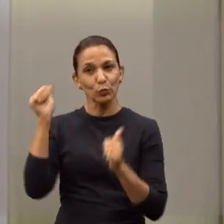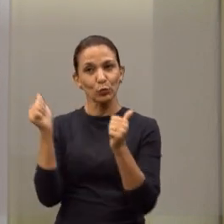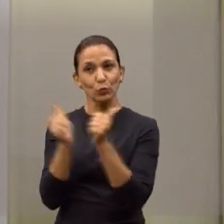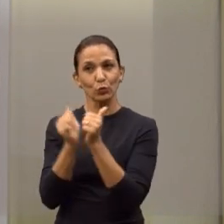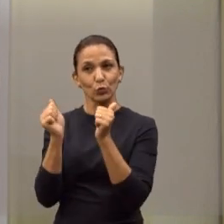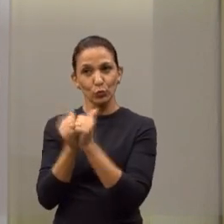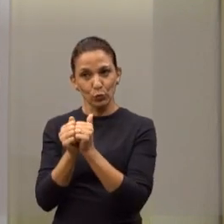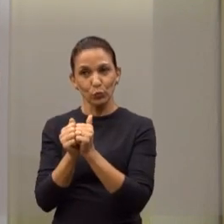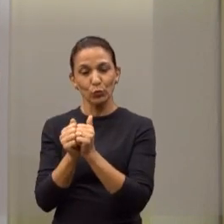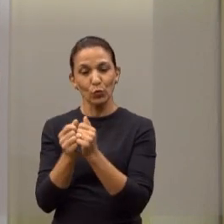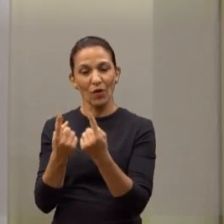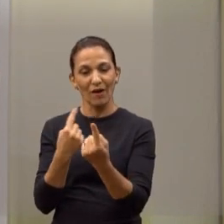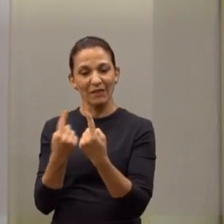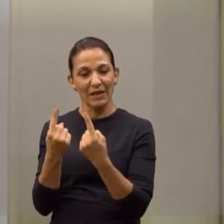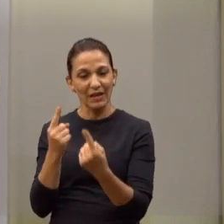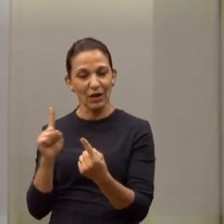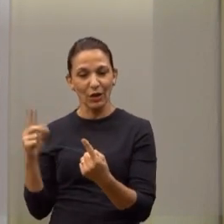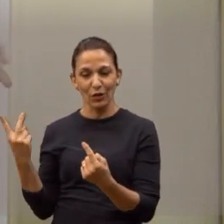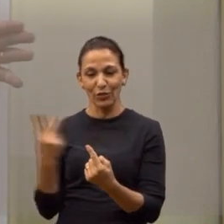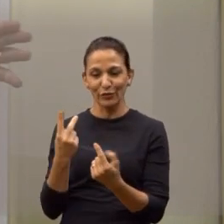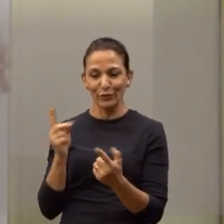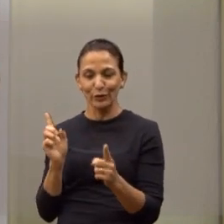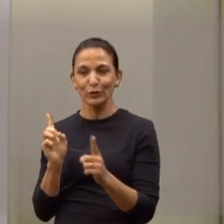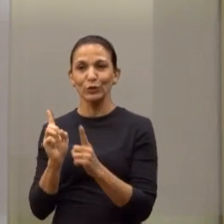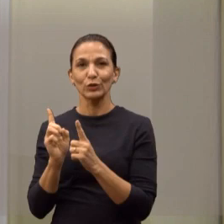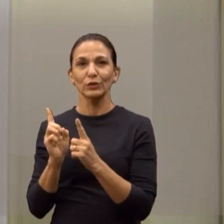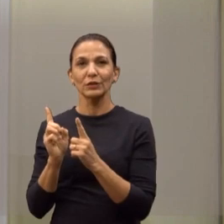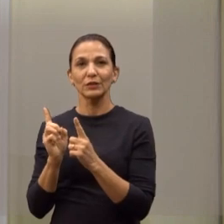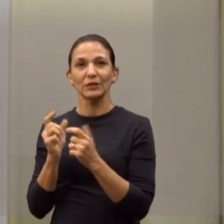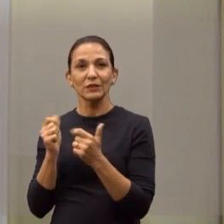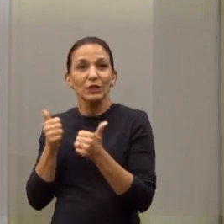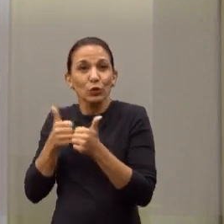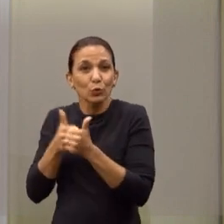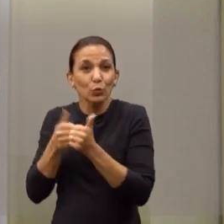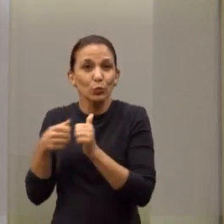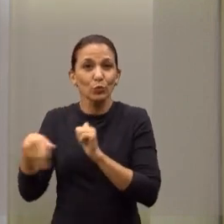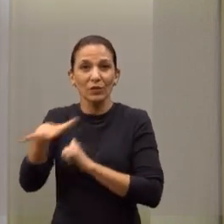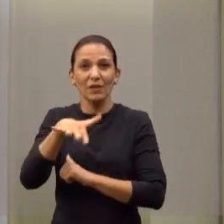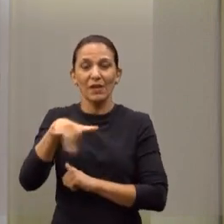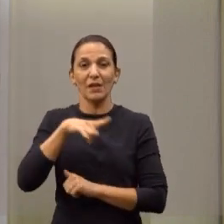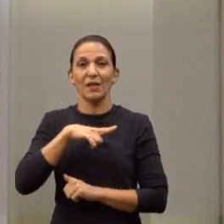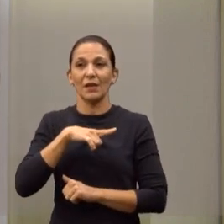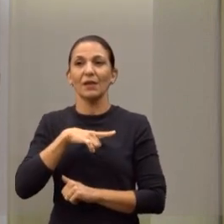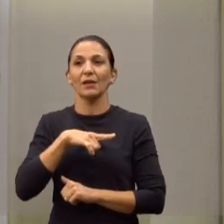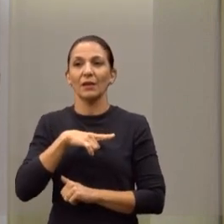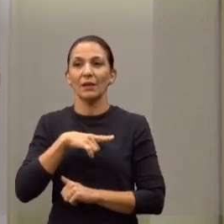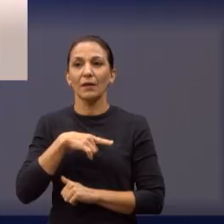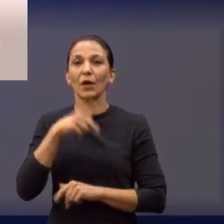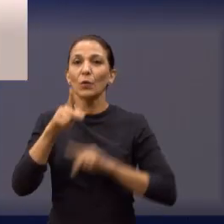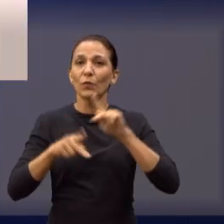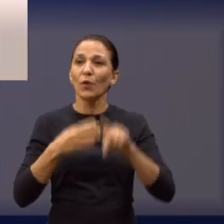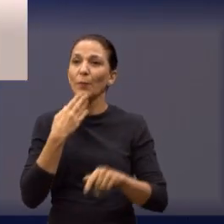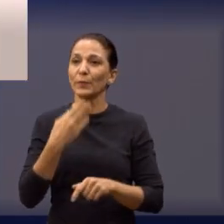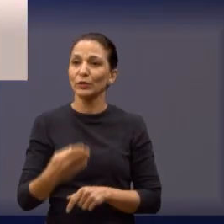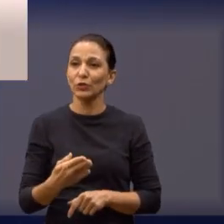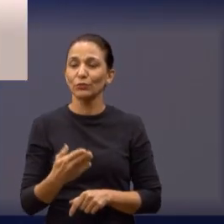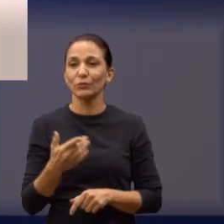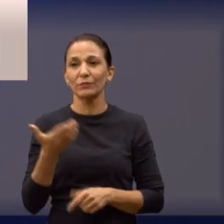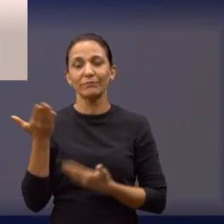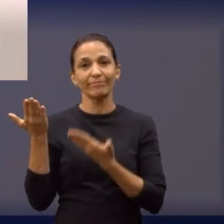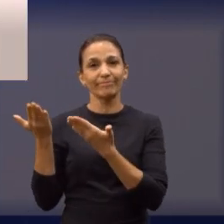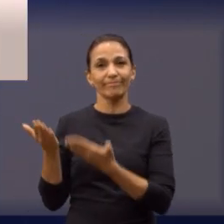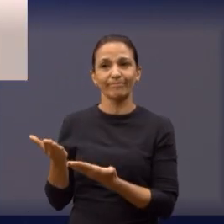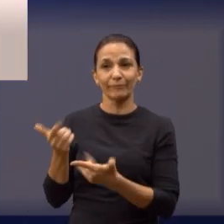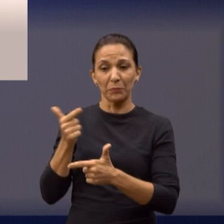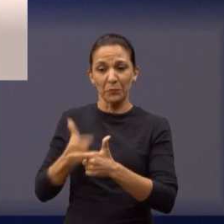na Avenida Joaquim Vieira dos Santos sobre a demanda da população é a situação que tá lá a